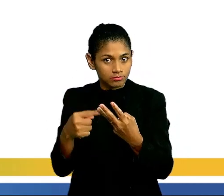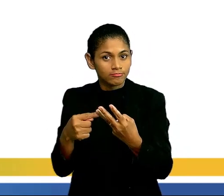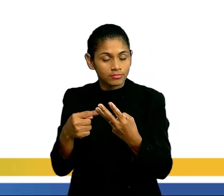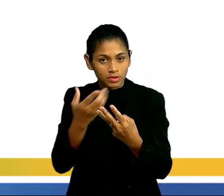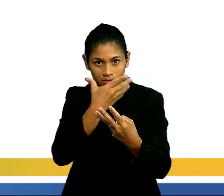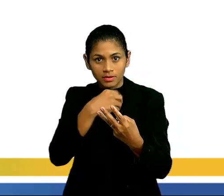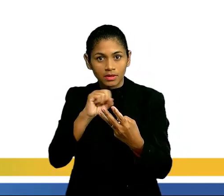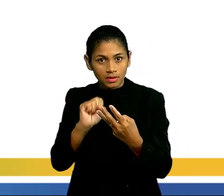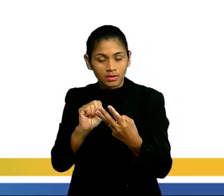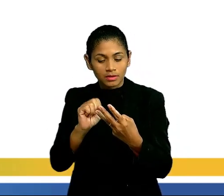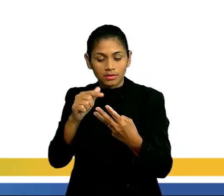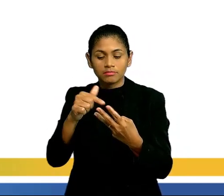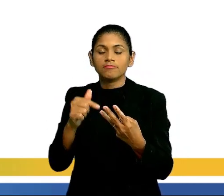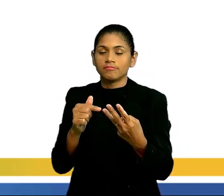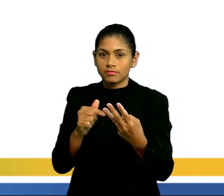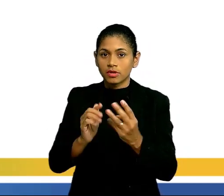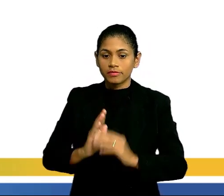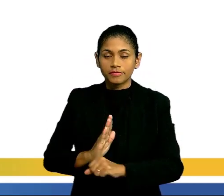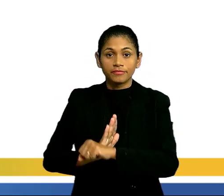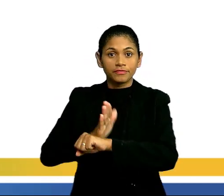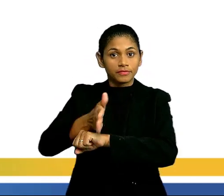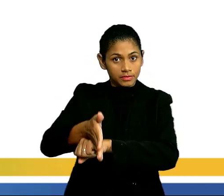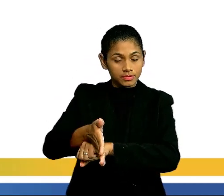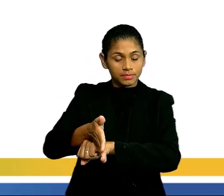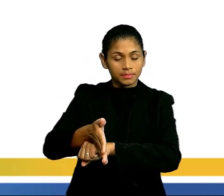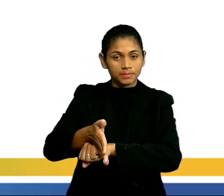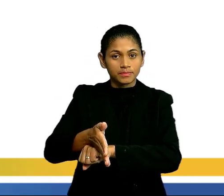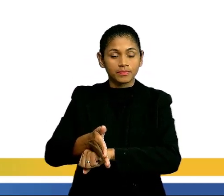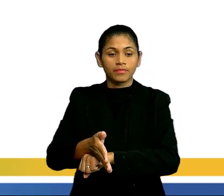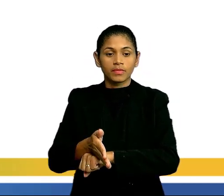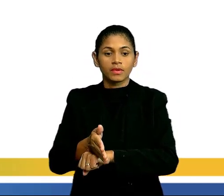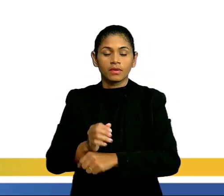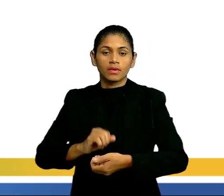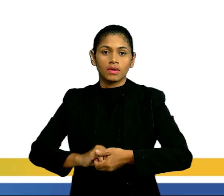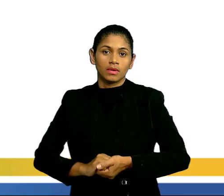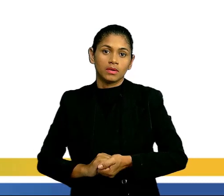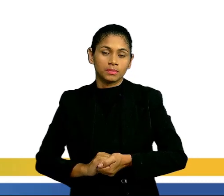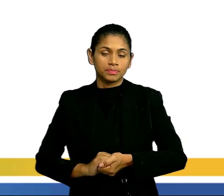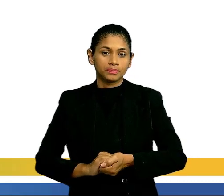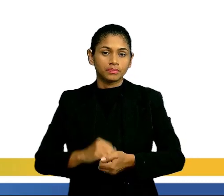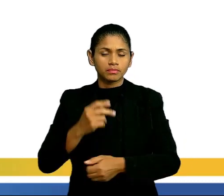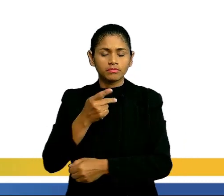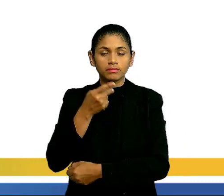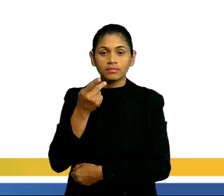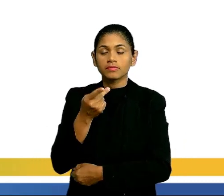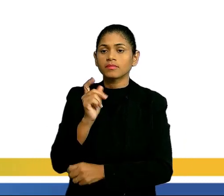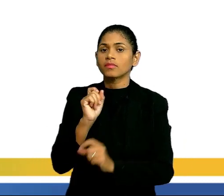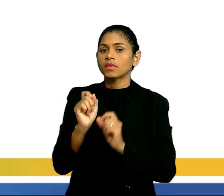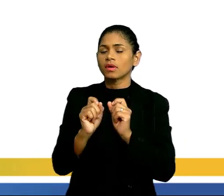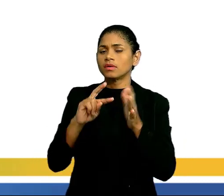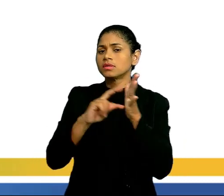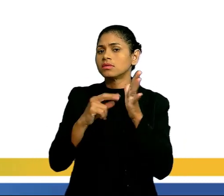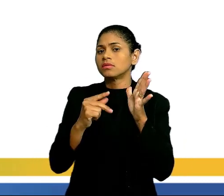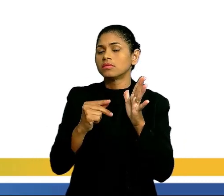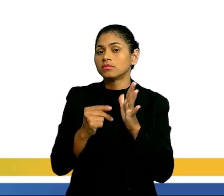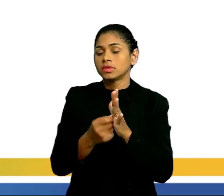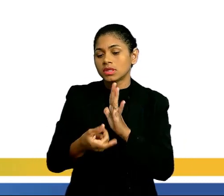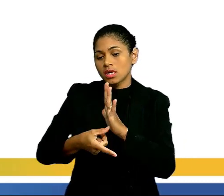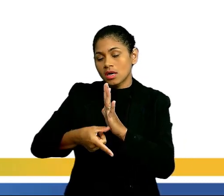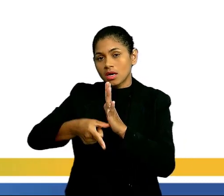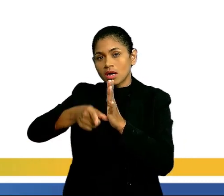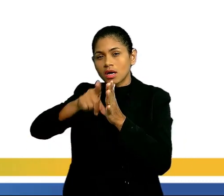de mares e desertos são as provações. Então, o que ele quer dizer aí? Ele quer dizer que antes de se converter ao